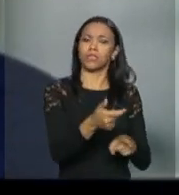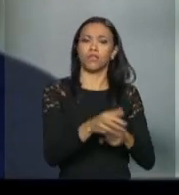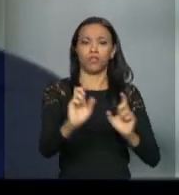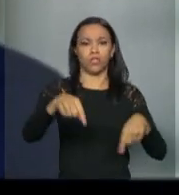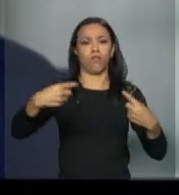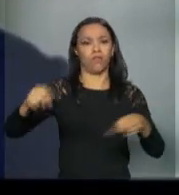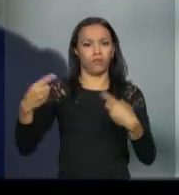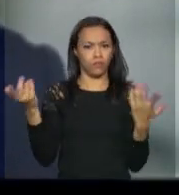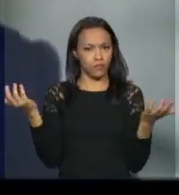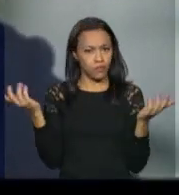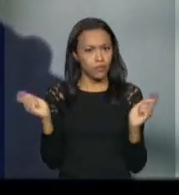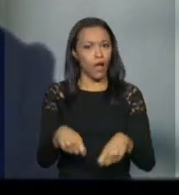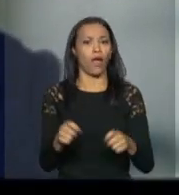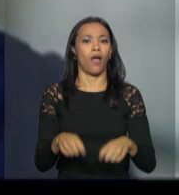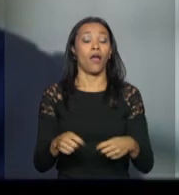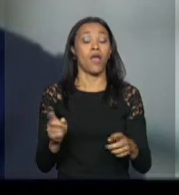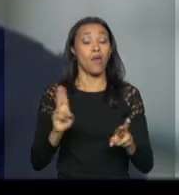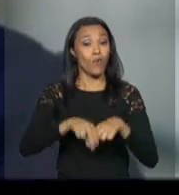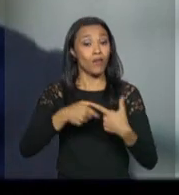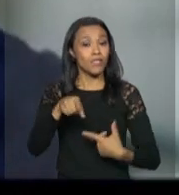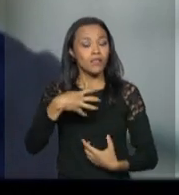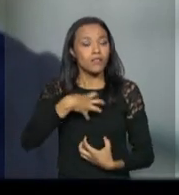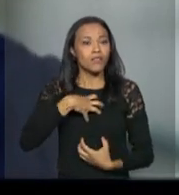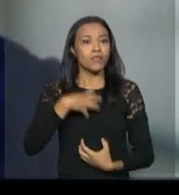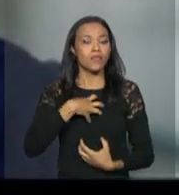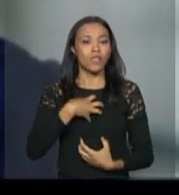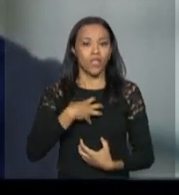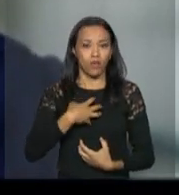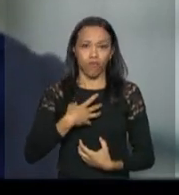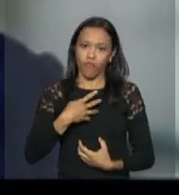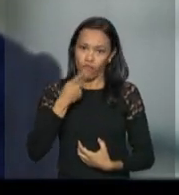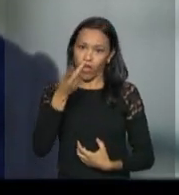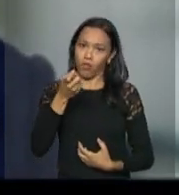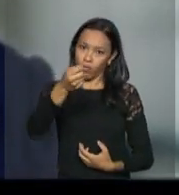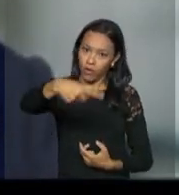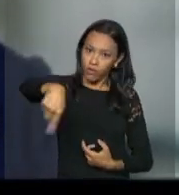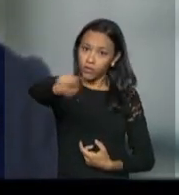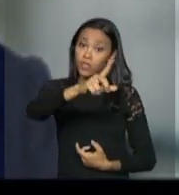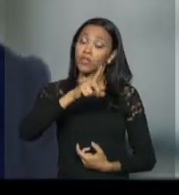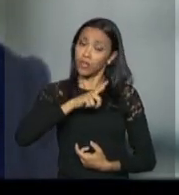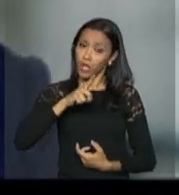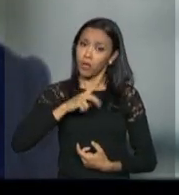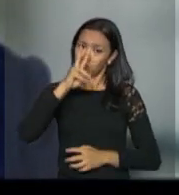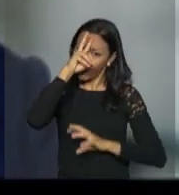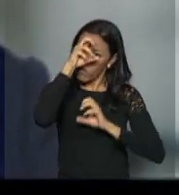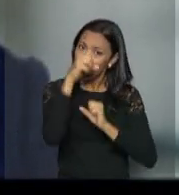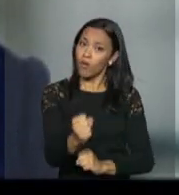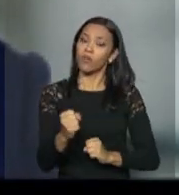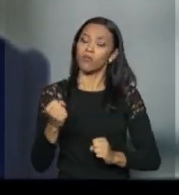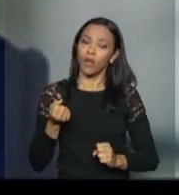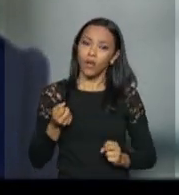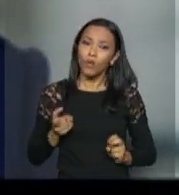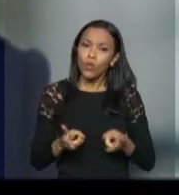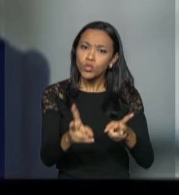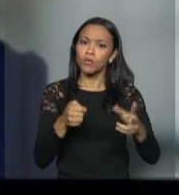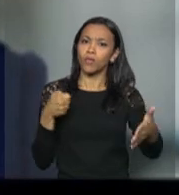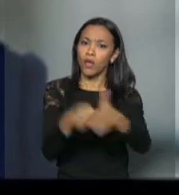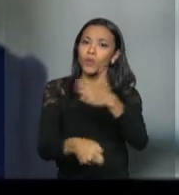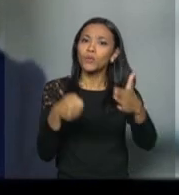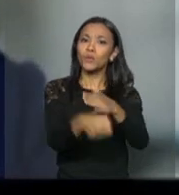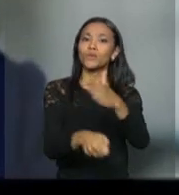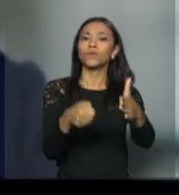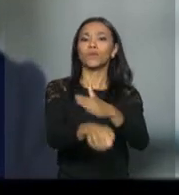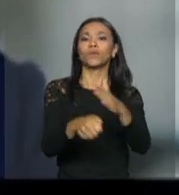desafios. É com esse sentimento que garanto a vocês que temos força para continuar na luta pelas